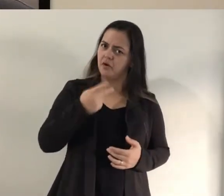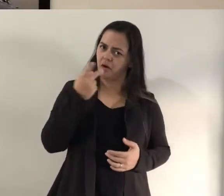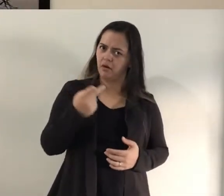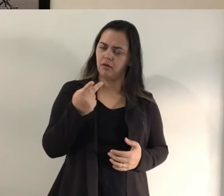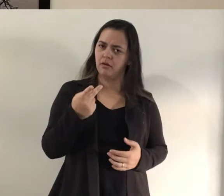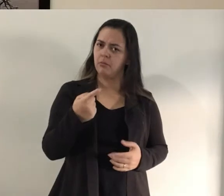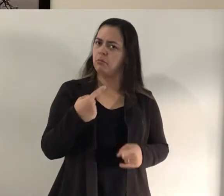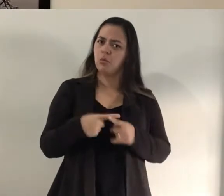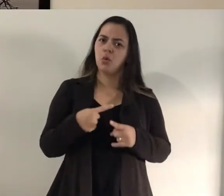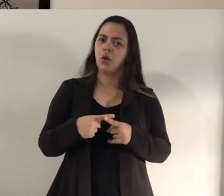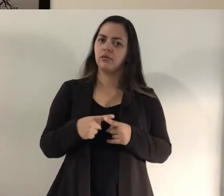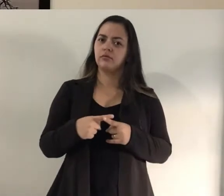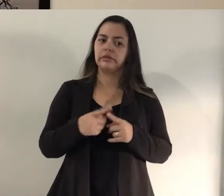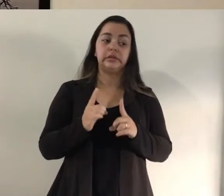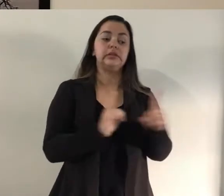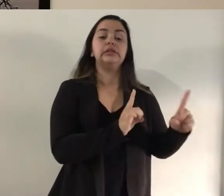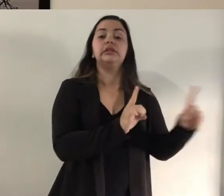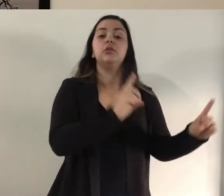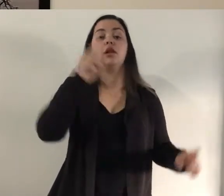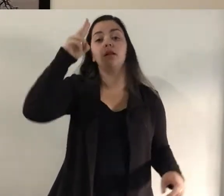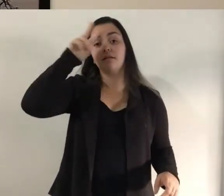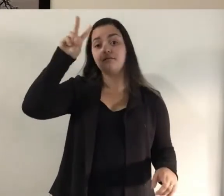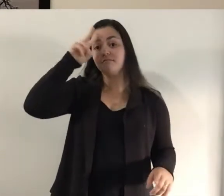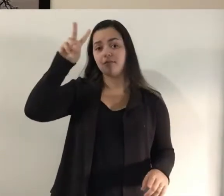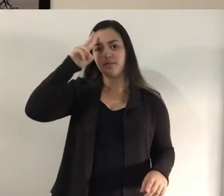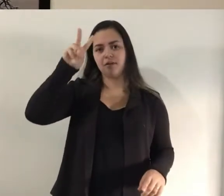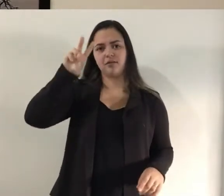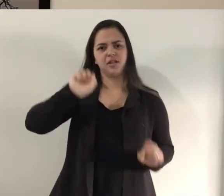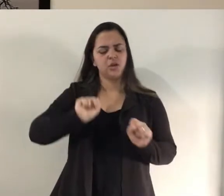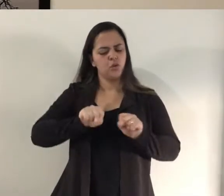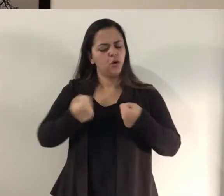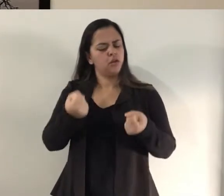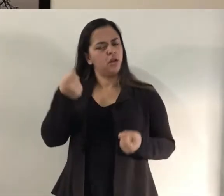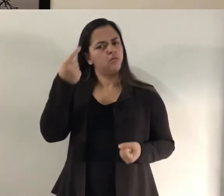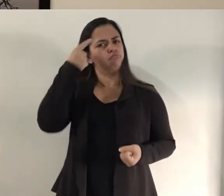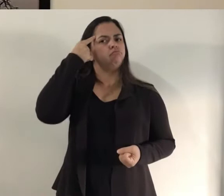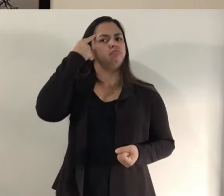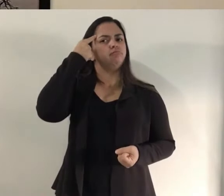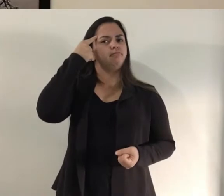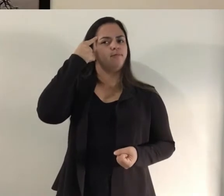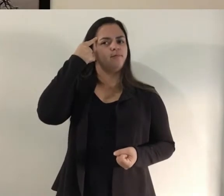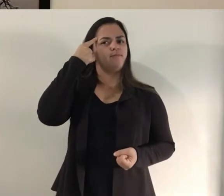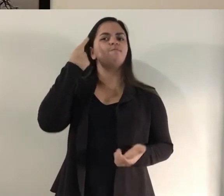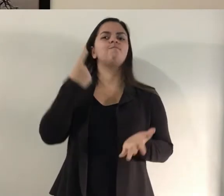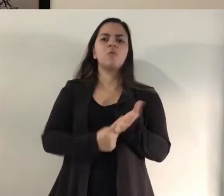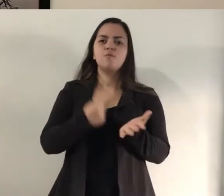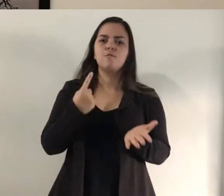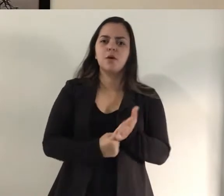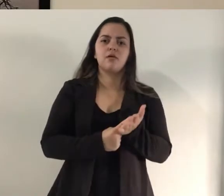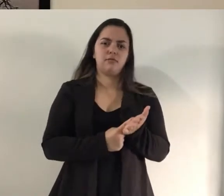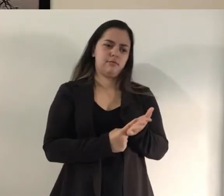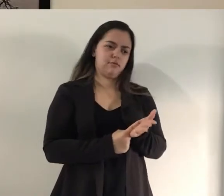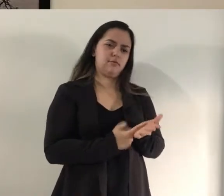se lembrassem, fizessem um esforço de que isso tinha sido prometido a eles. João